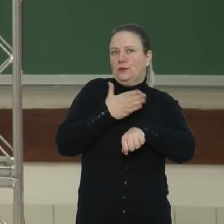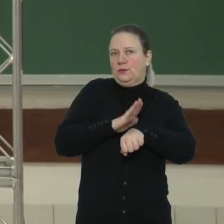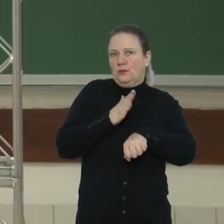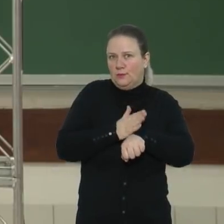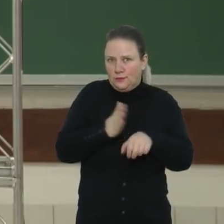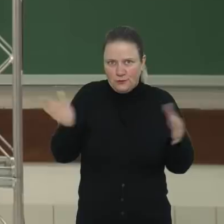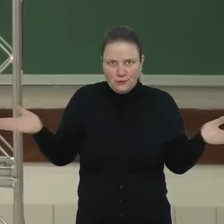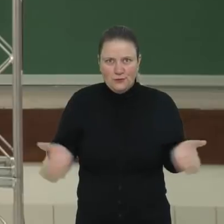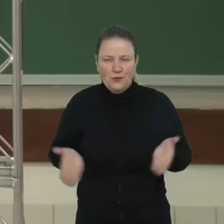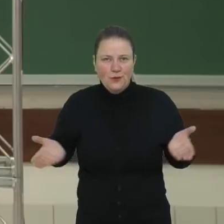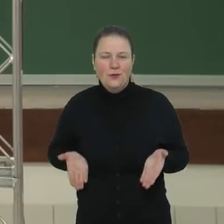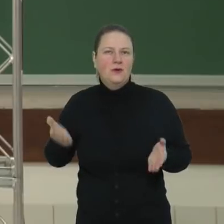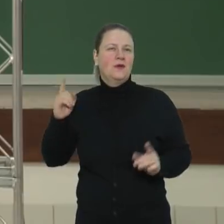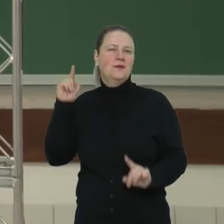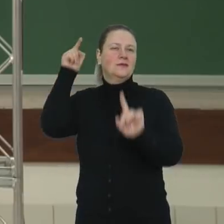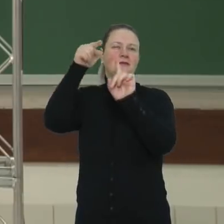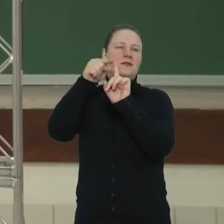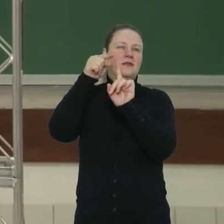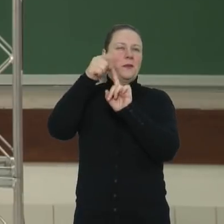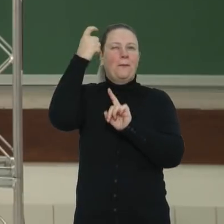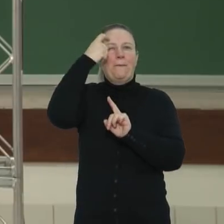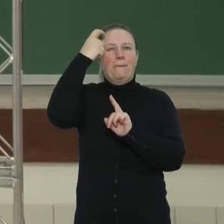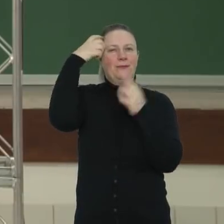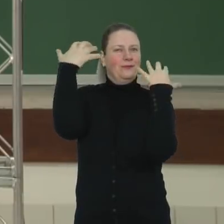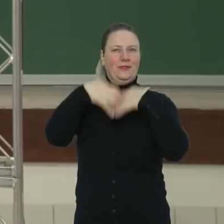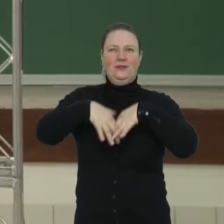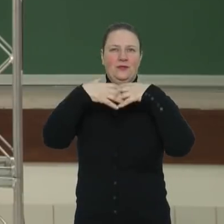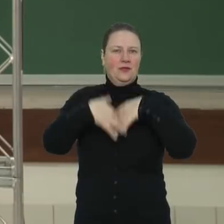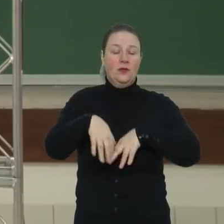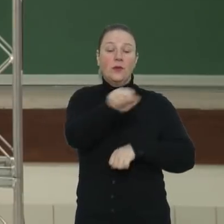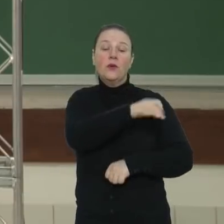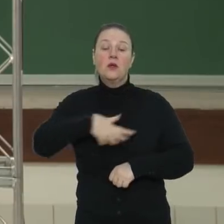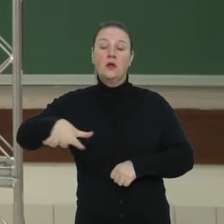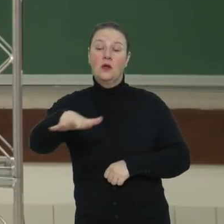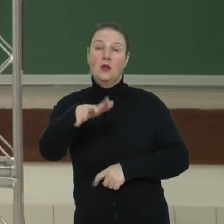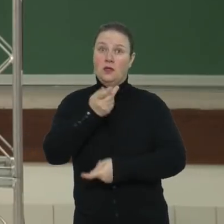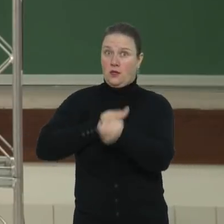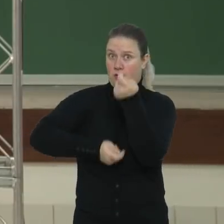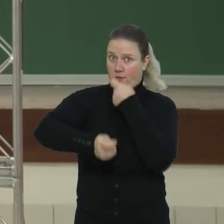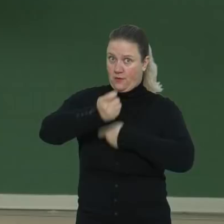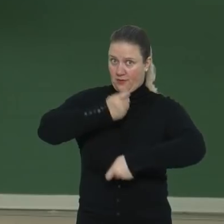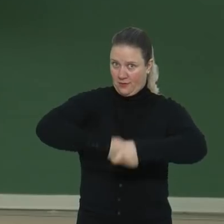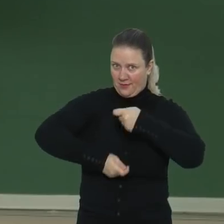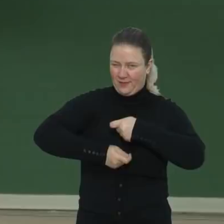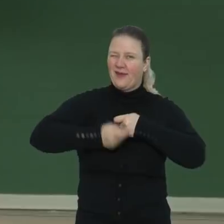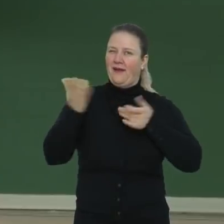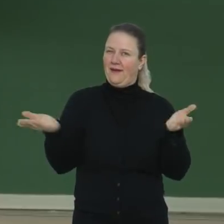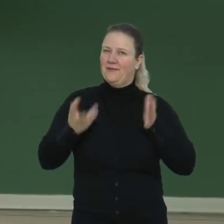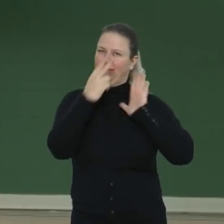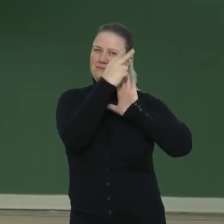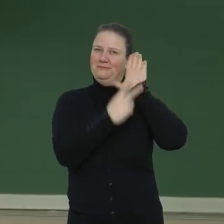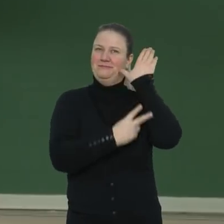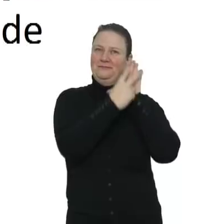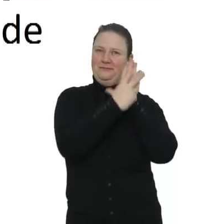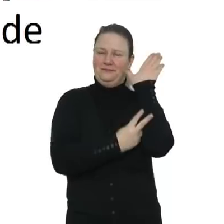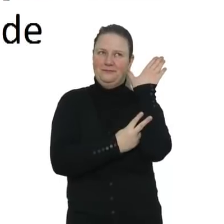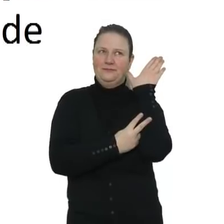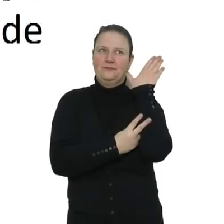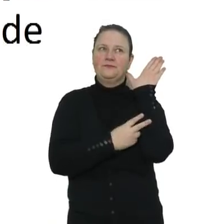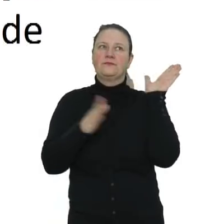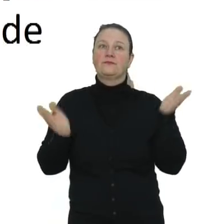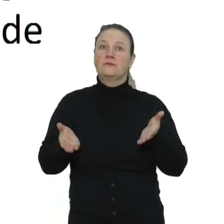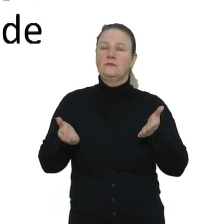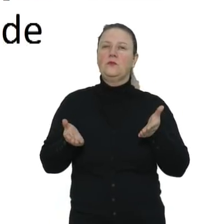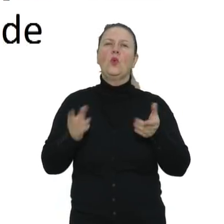nosso desafio para vocês pensarem um pouquinho envolvendo aí a situação econômica, ok? Eu vou ler para vocês. A inflação anual de